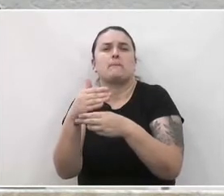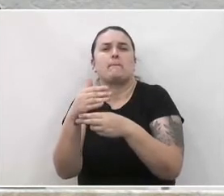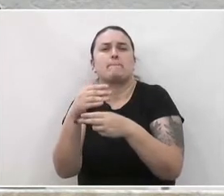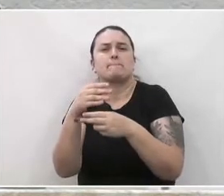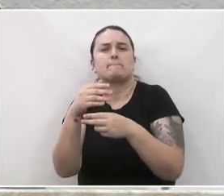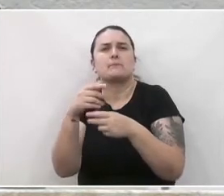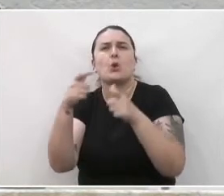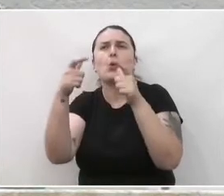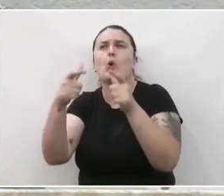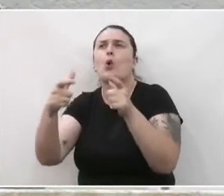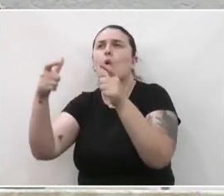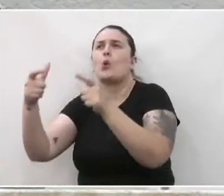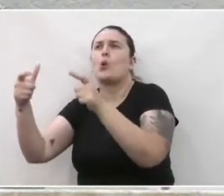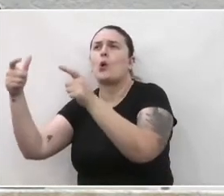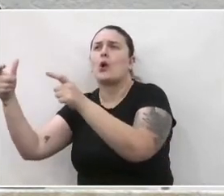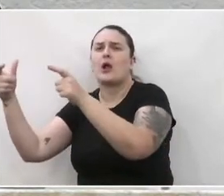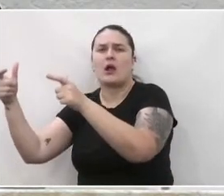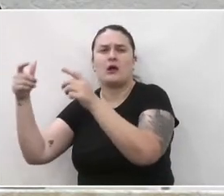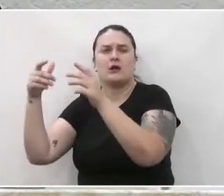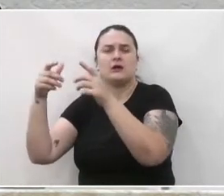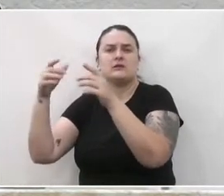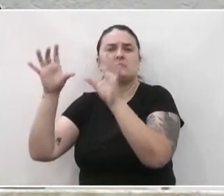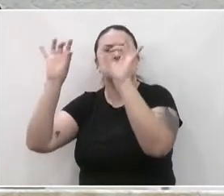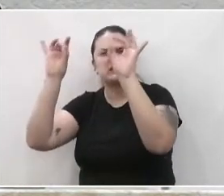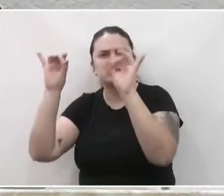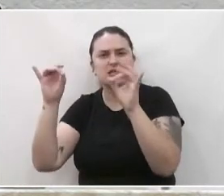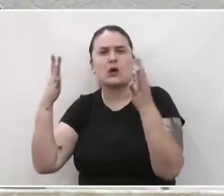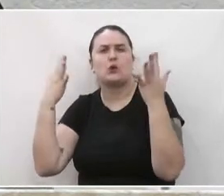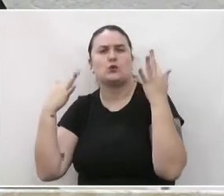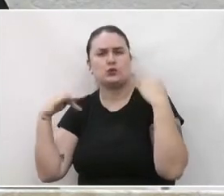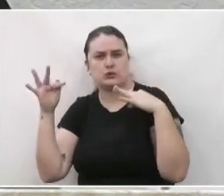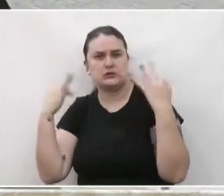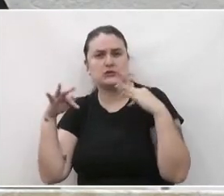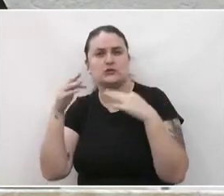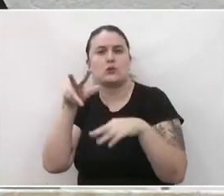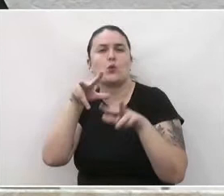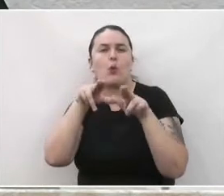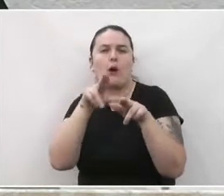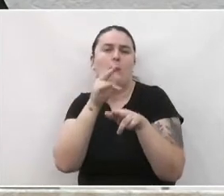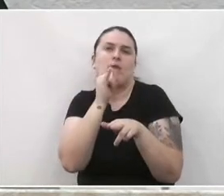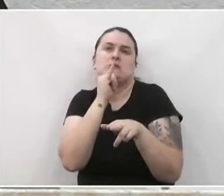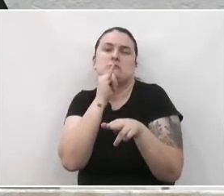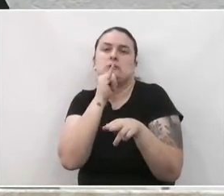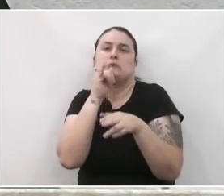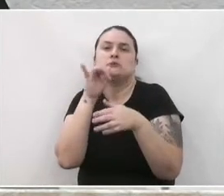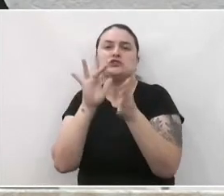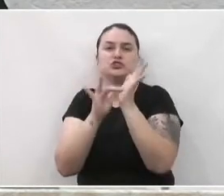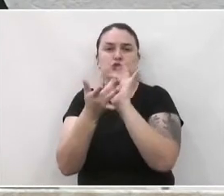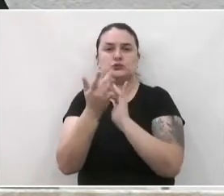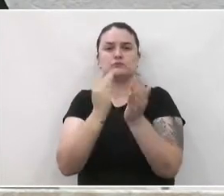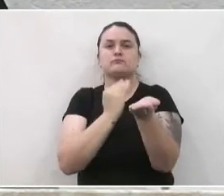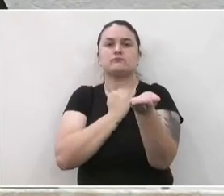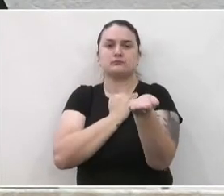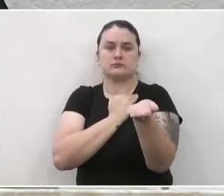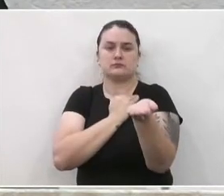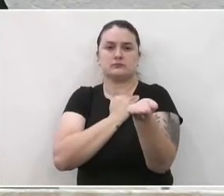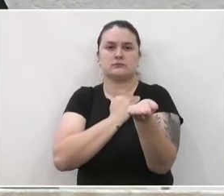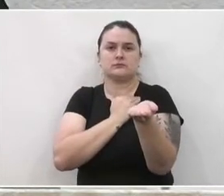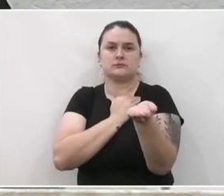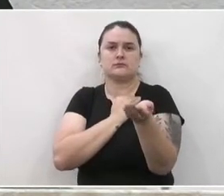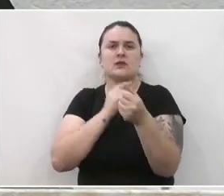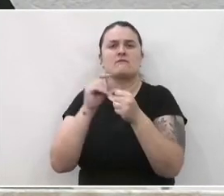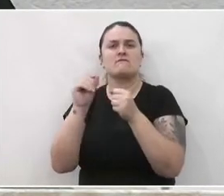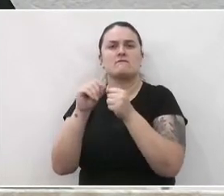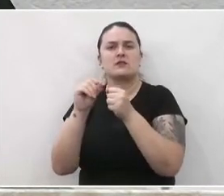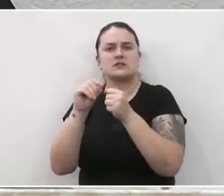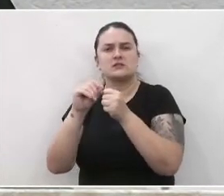pontos turísticos de União da Vitória, a exemplo do Morro do Cristo. Justificativa. A viabilização de tal